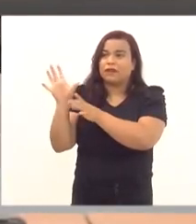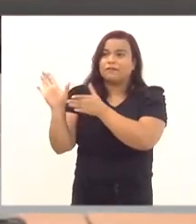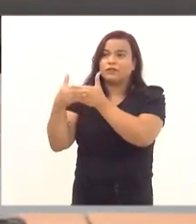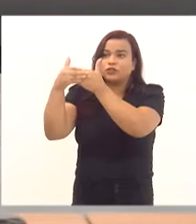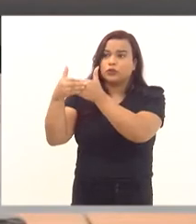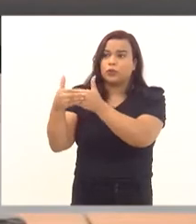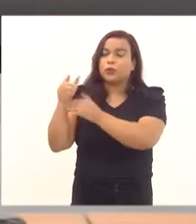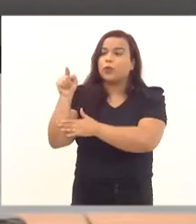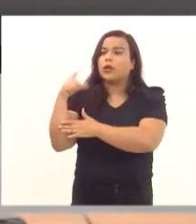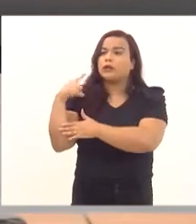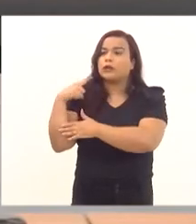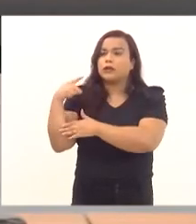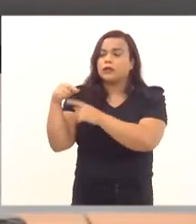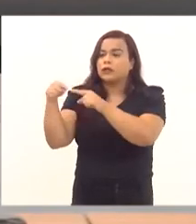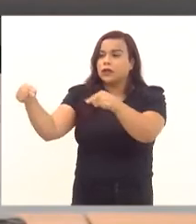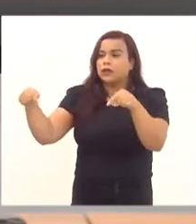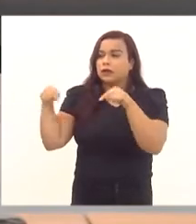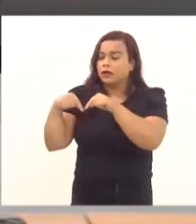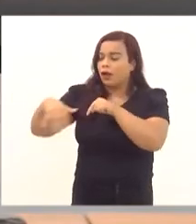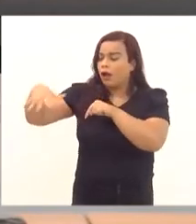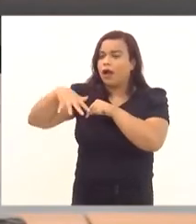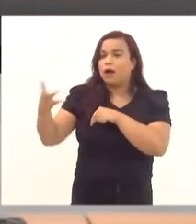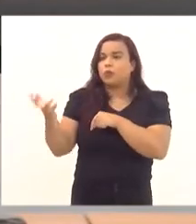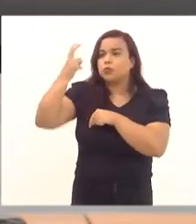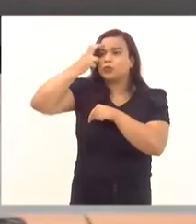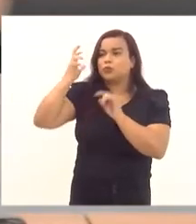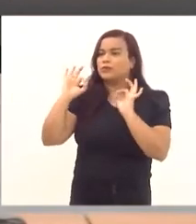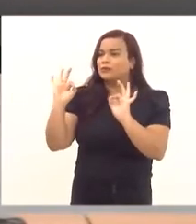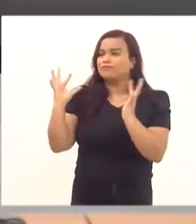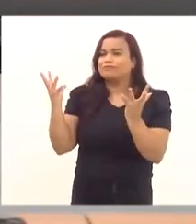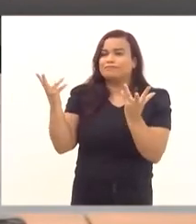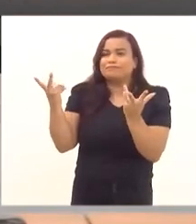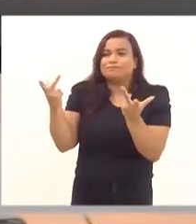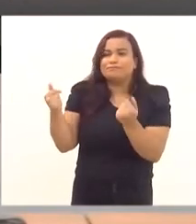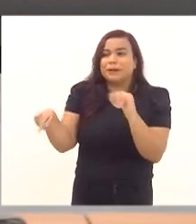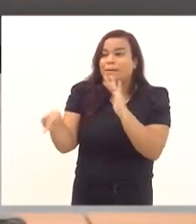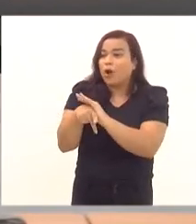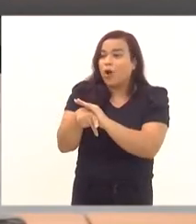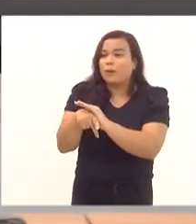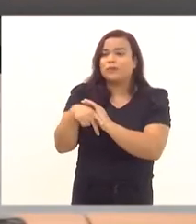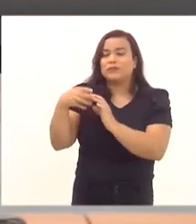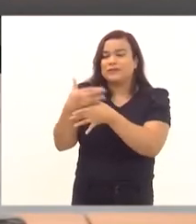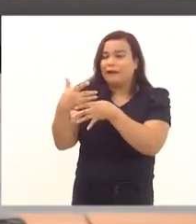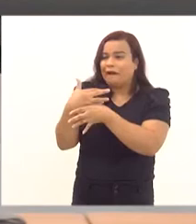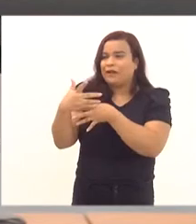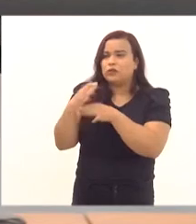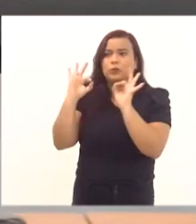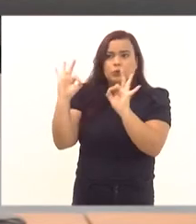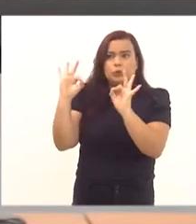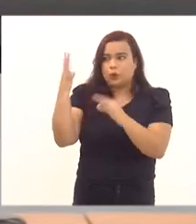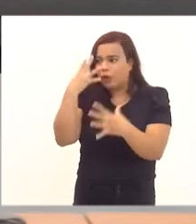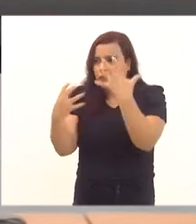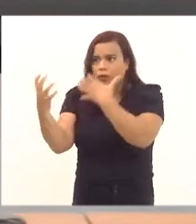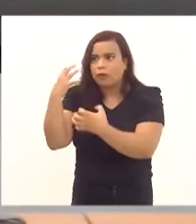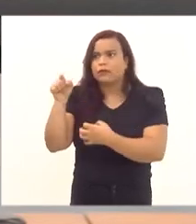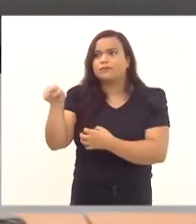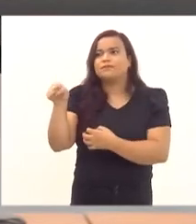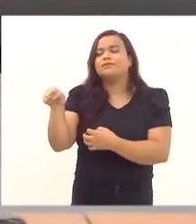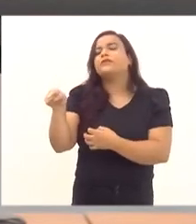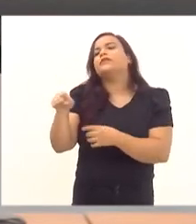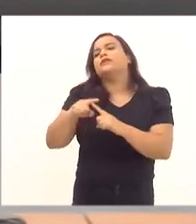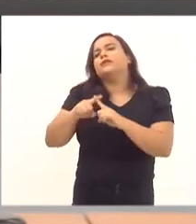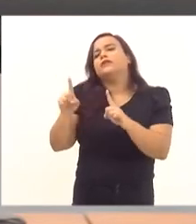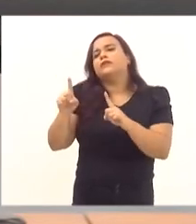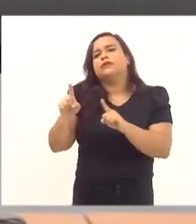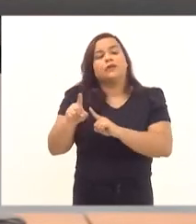Uma um espaço cultural e afetual da cidade muito grande Oi e o